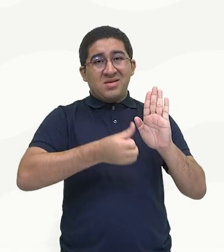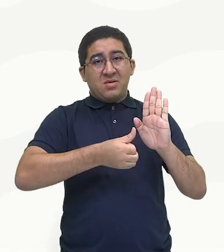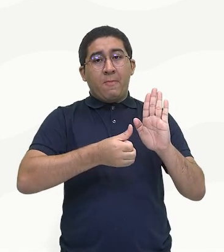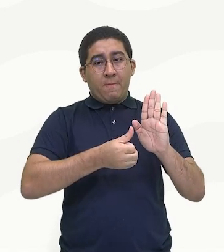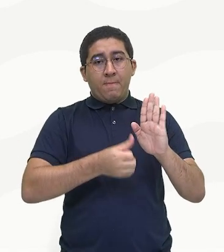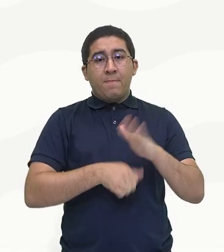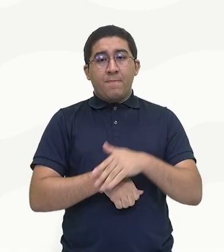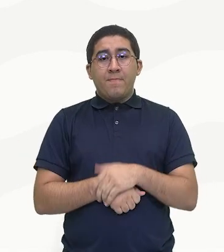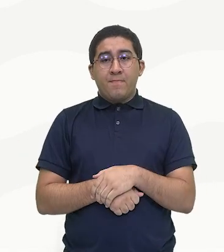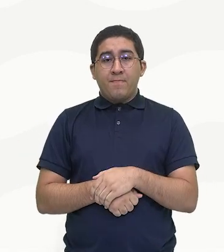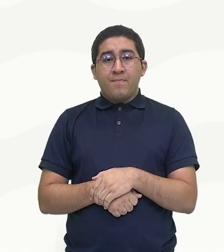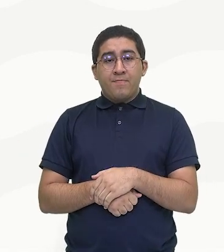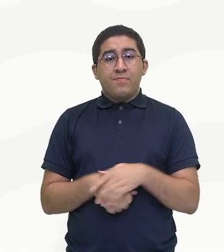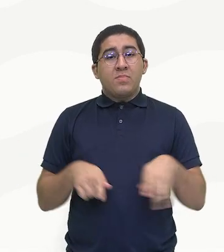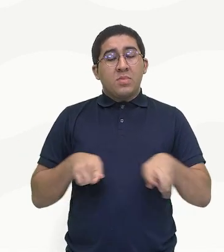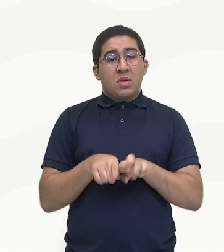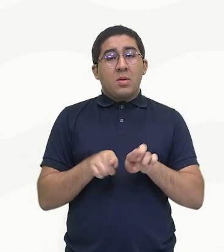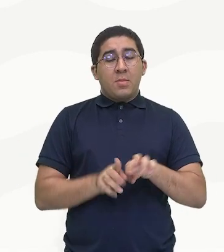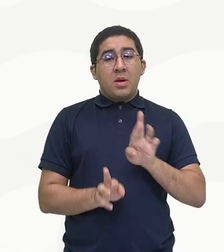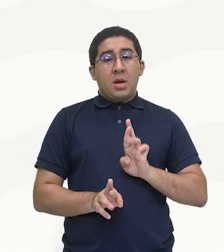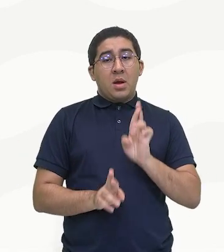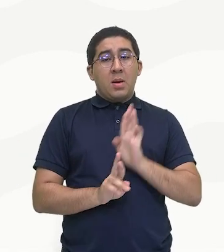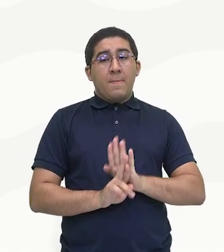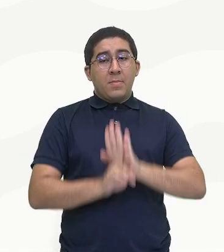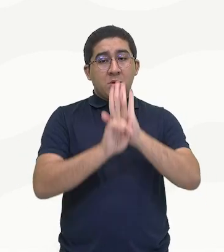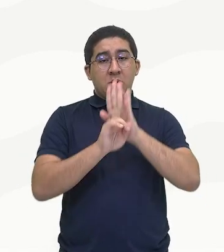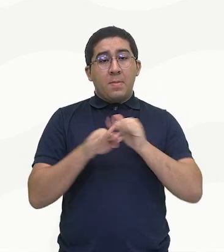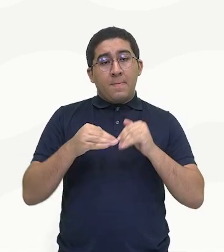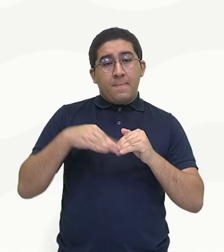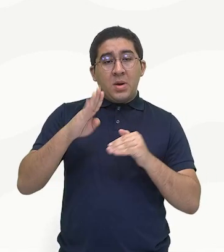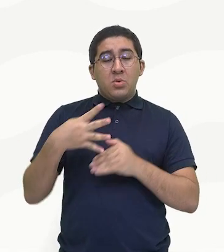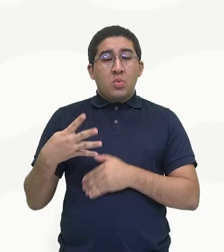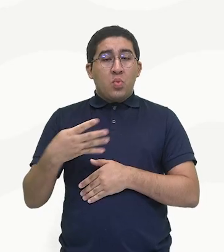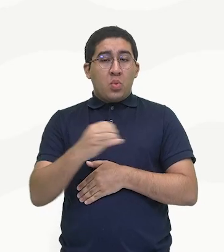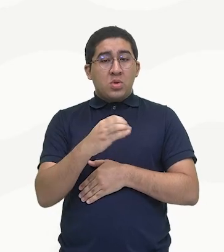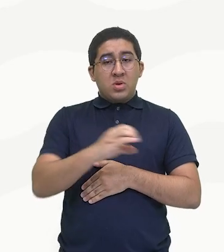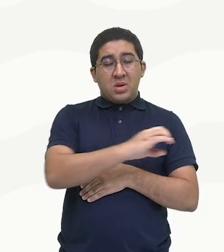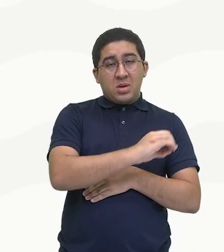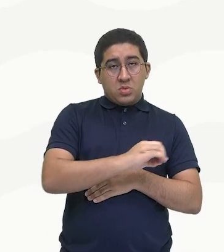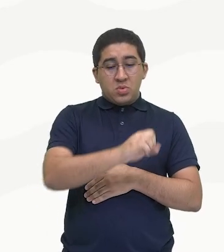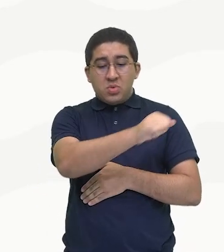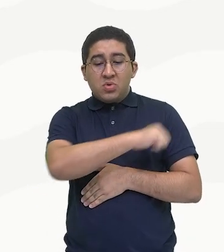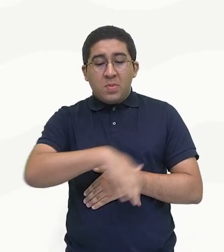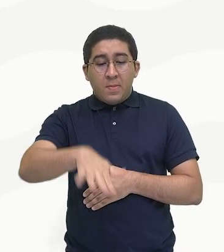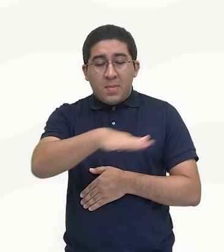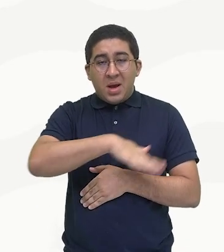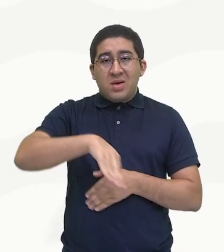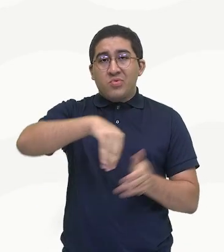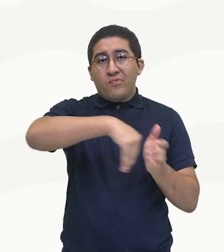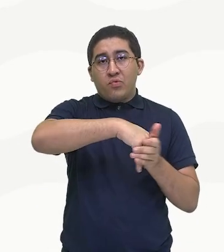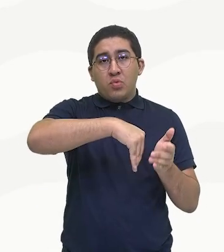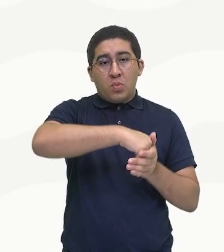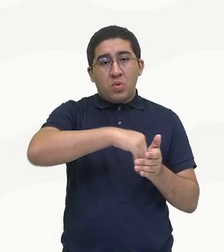para o mês e representa mais de 400 campos de